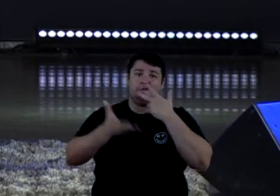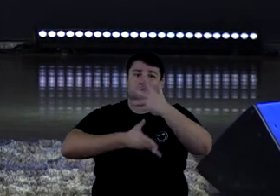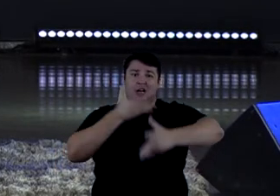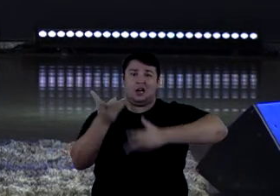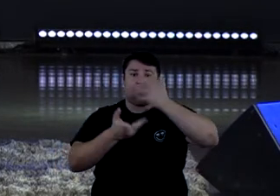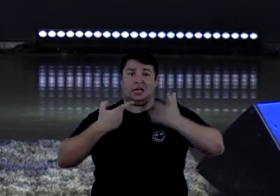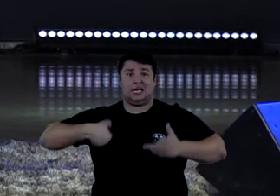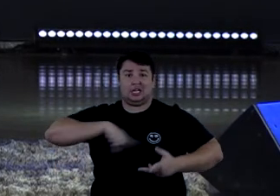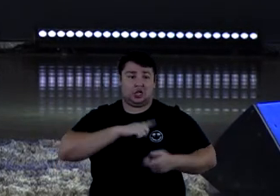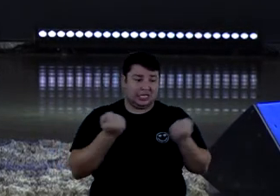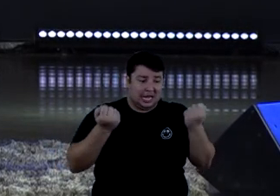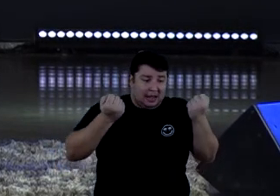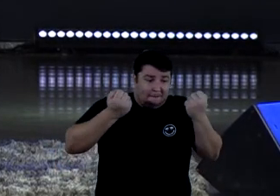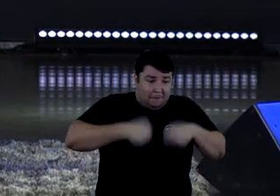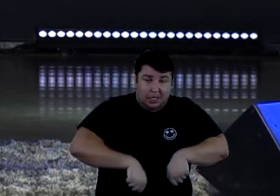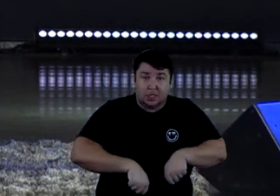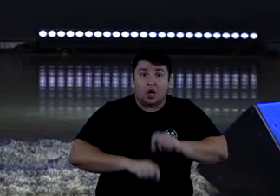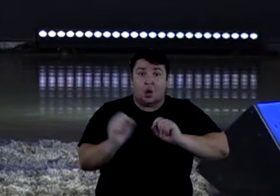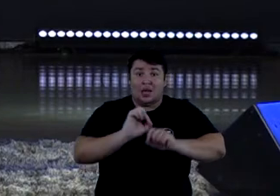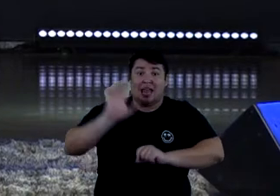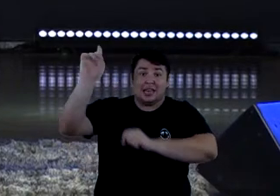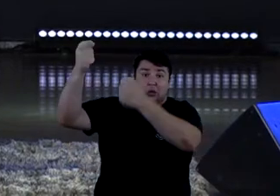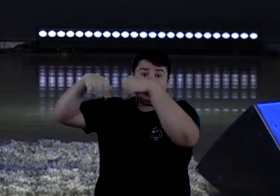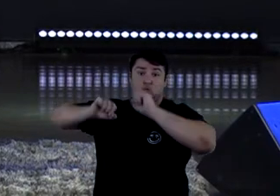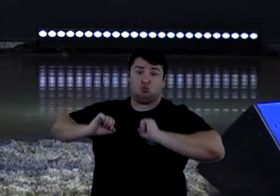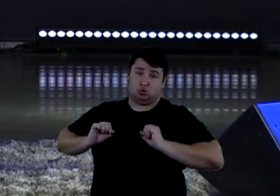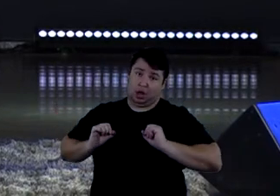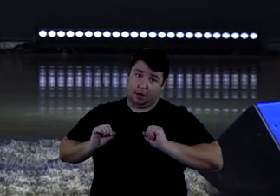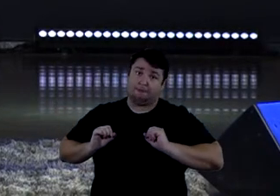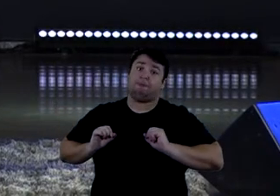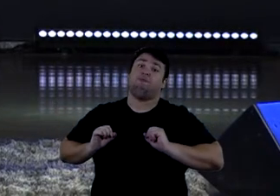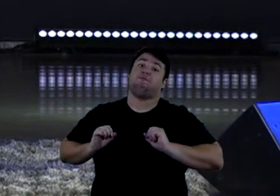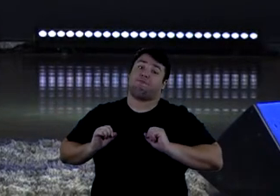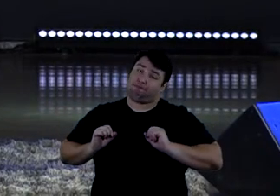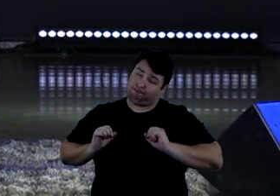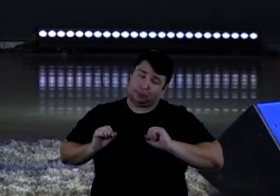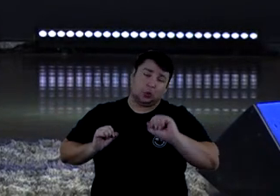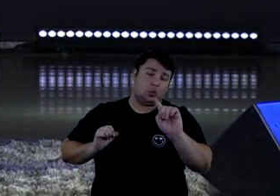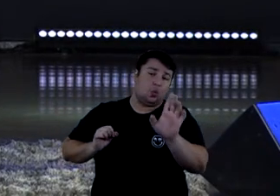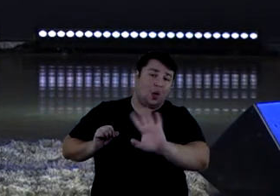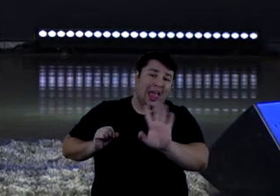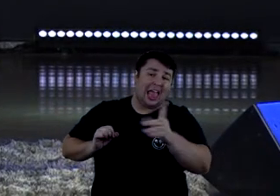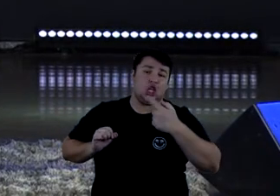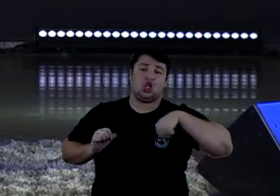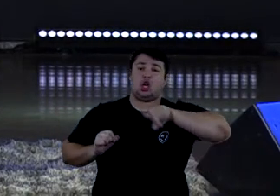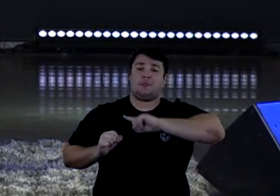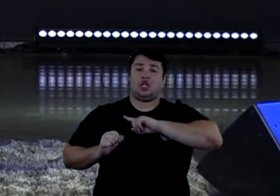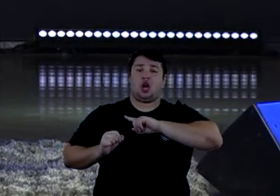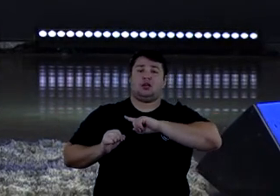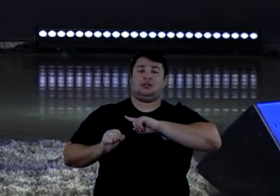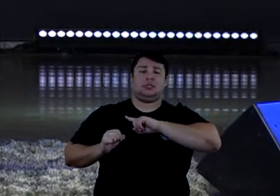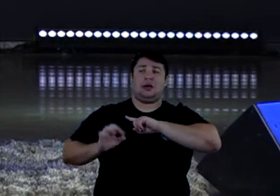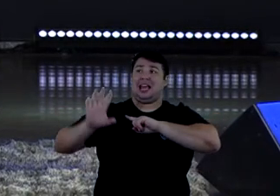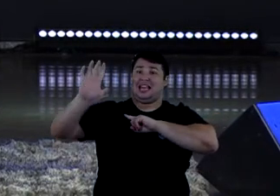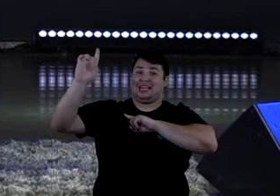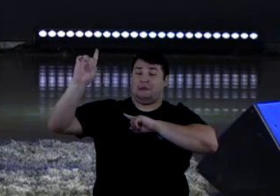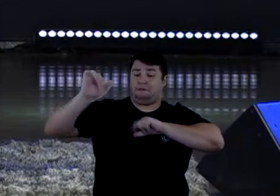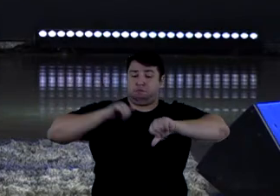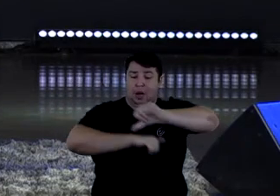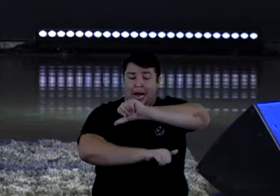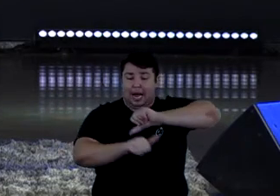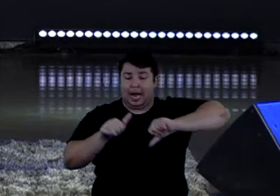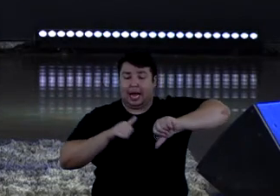nossa capacitação vem de Deus. Não é sobre nós, é sobre aquele que nos